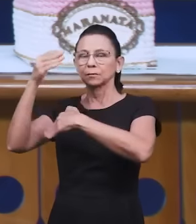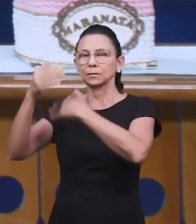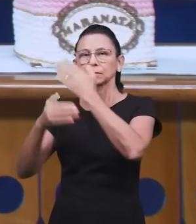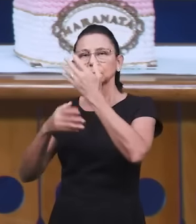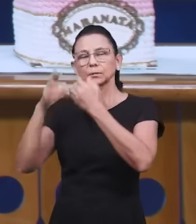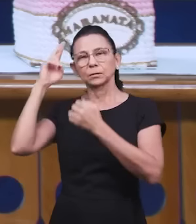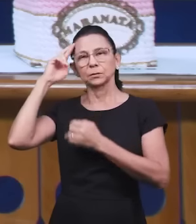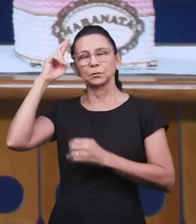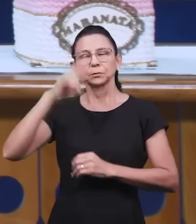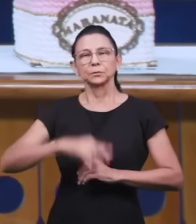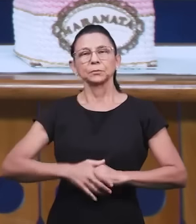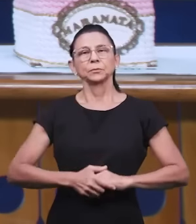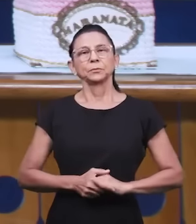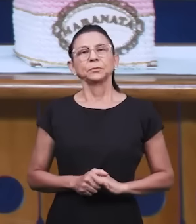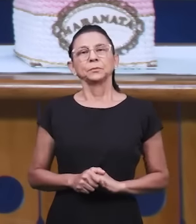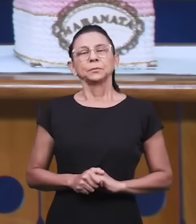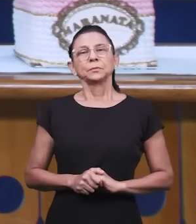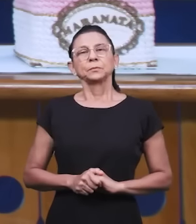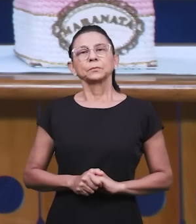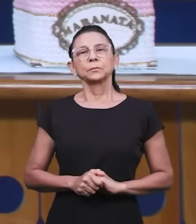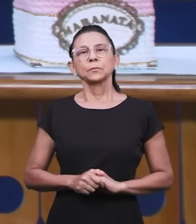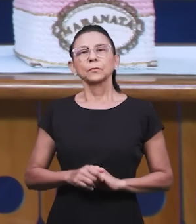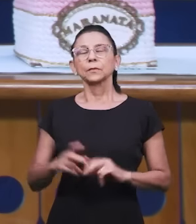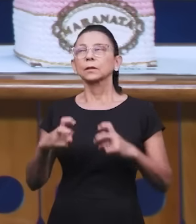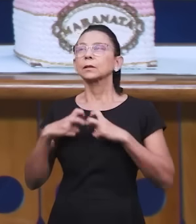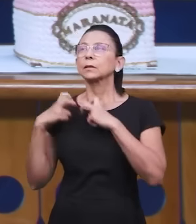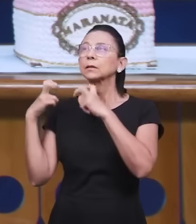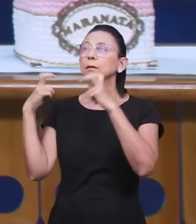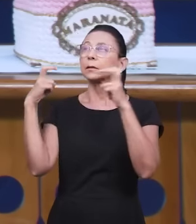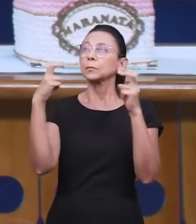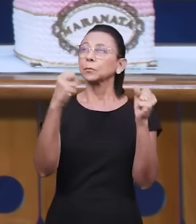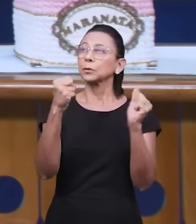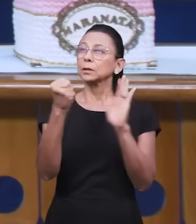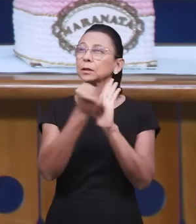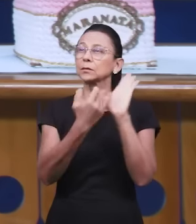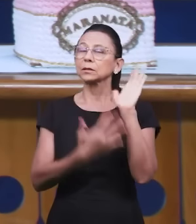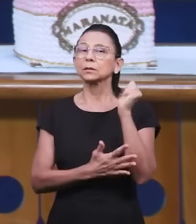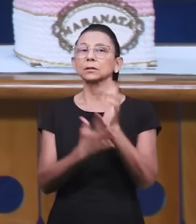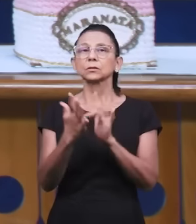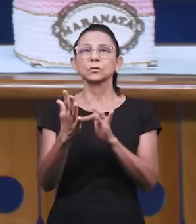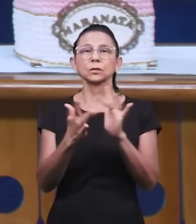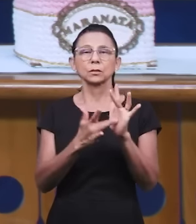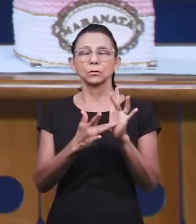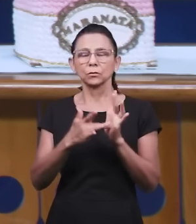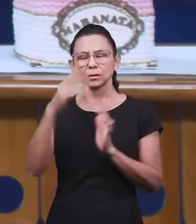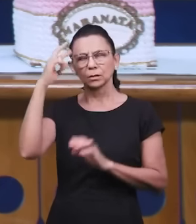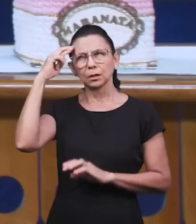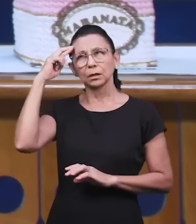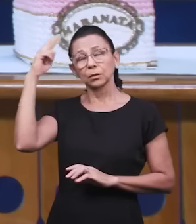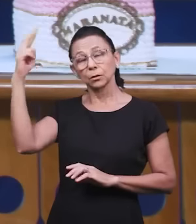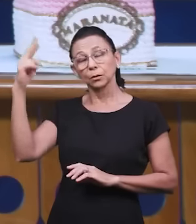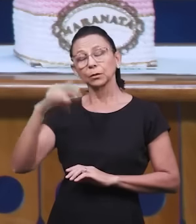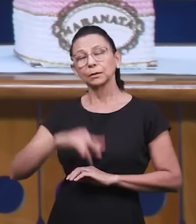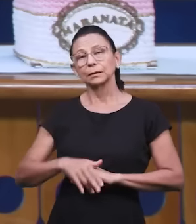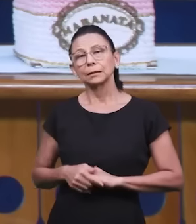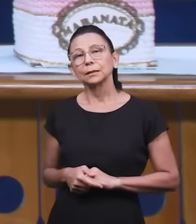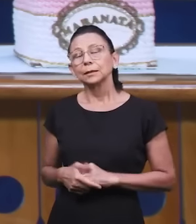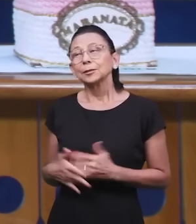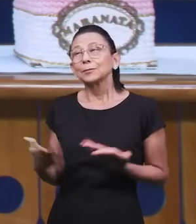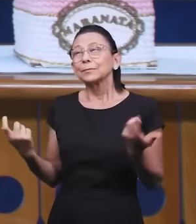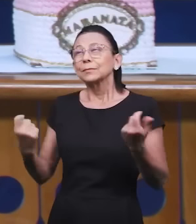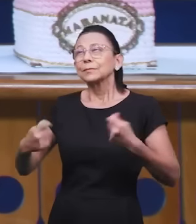na presença do Senhor. Vamos orar. Senhor, nós clamamos pelo poder que há no sangue do Senhor Jesus. E o